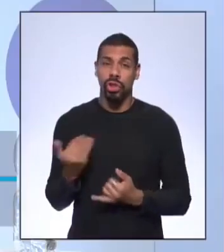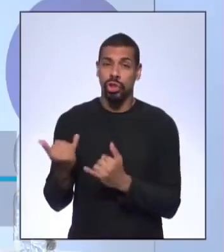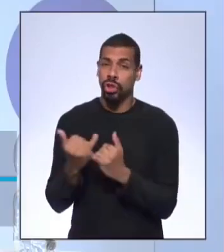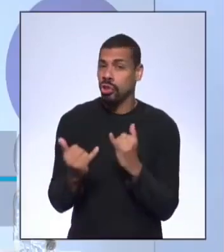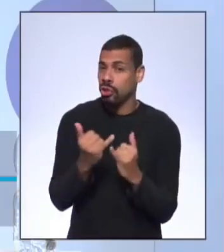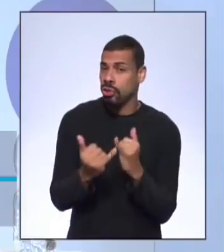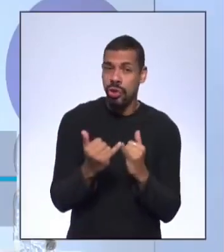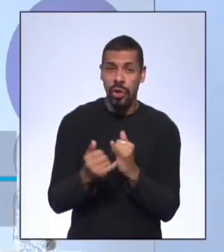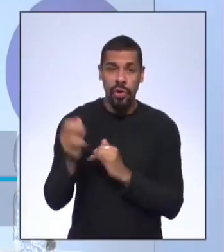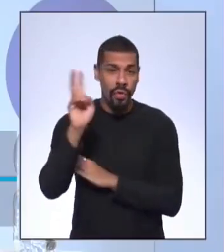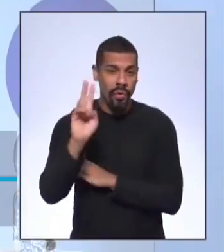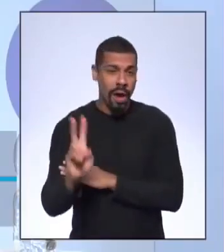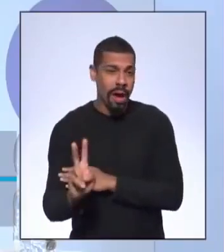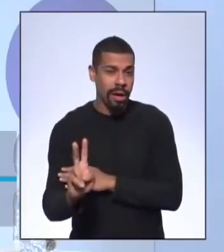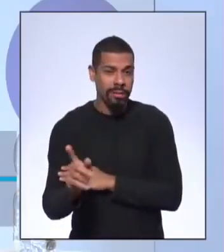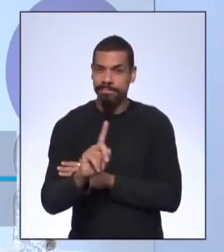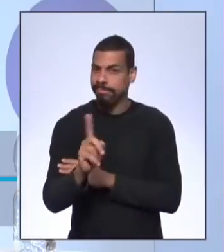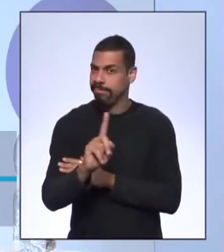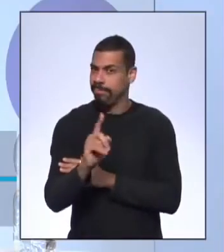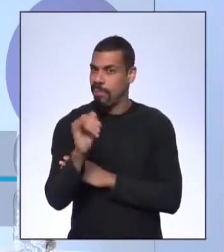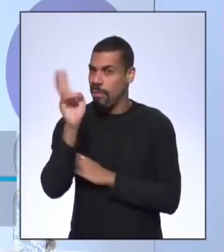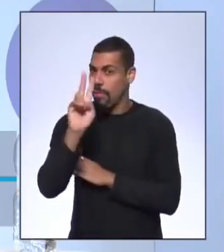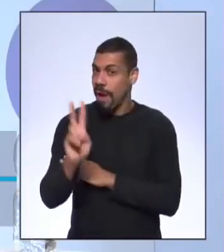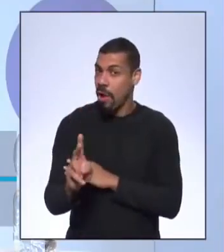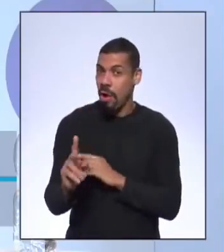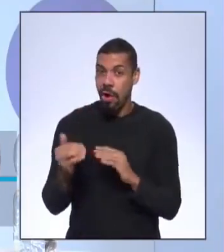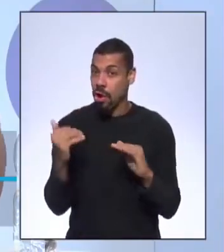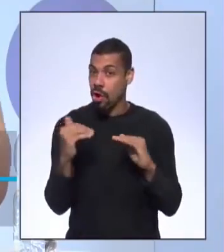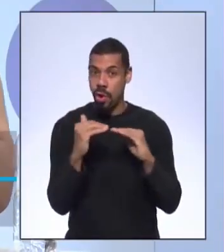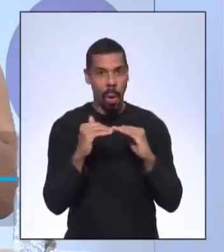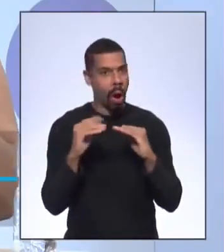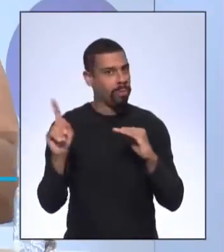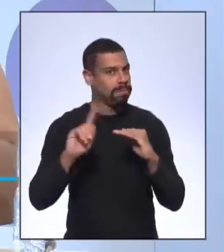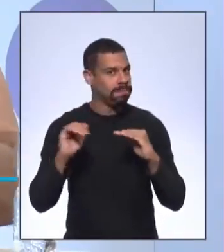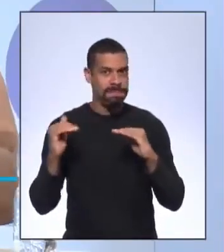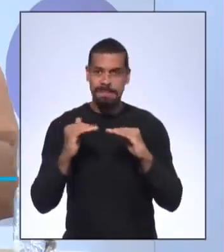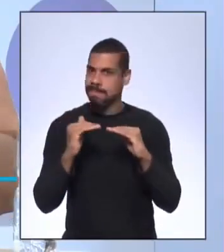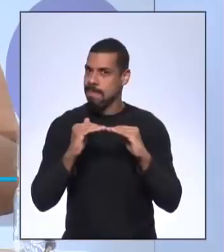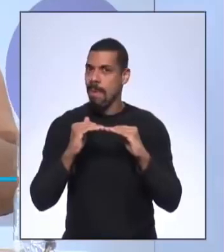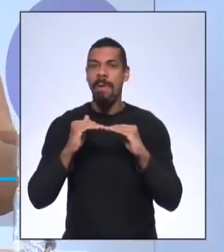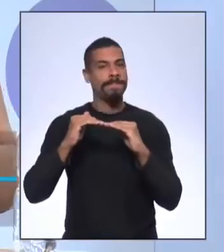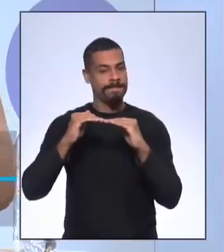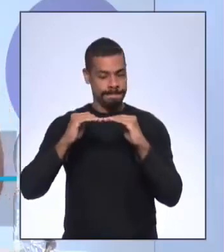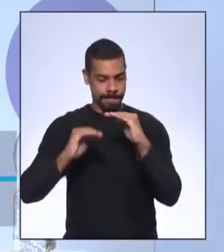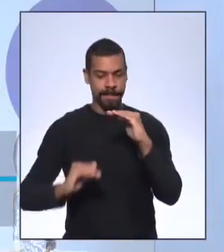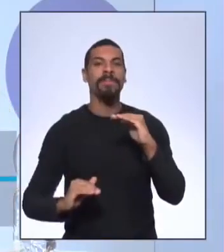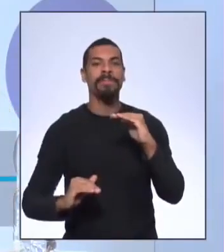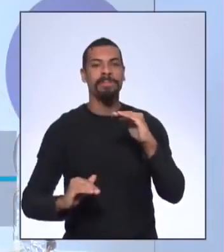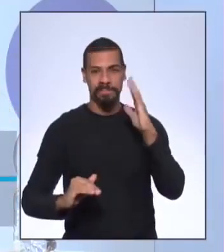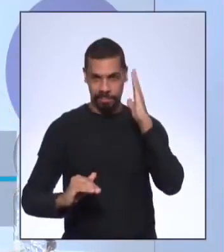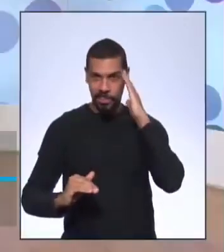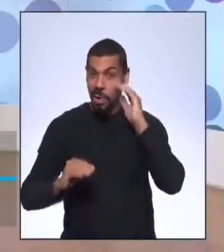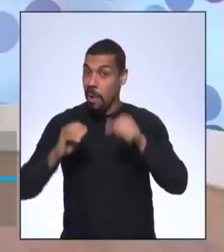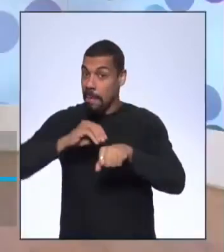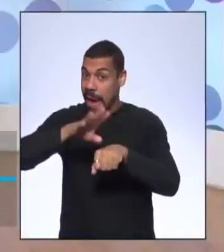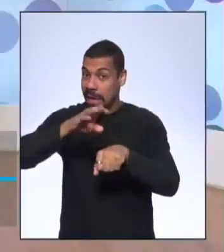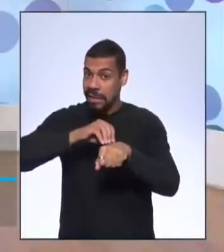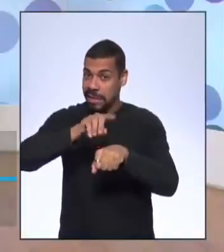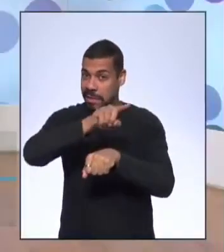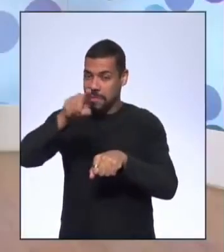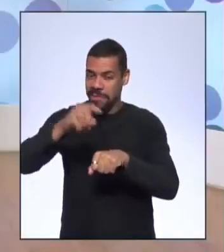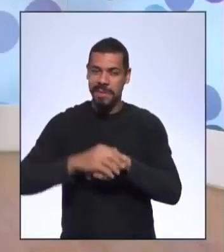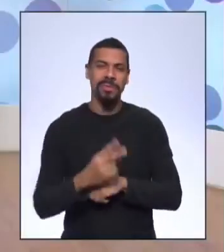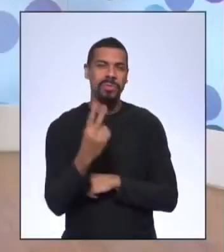que você, né? Já tem aqui uma dica. É, isso mesmo. Pena que eu não vou conseguir lucrar o tanto quanto você, mas 2 minutinhos dá. Então, beleza,